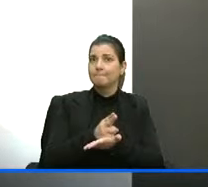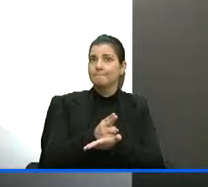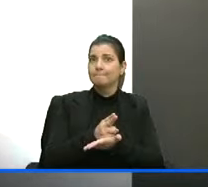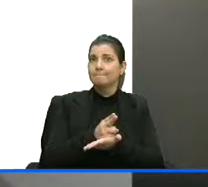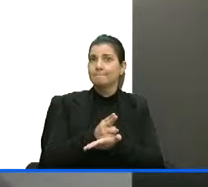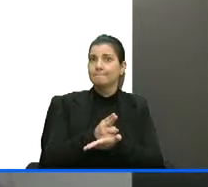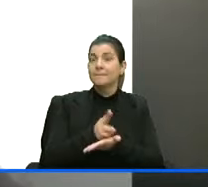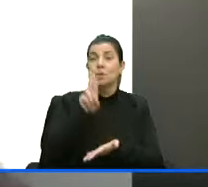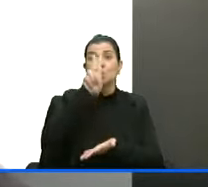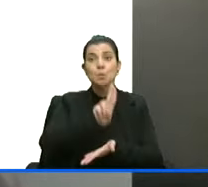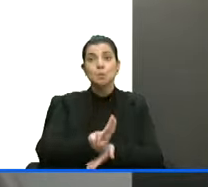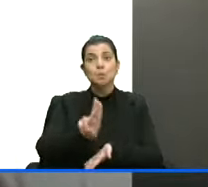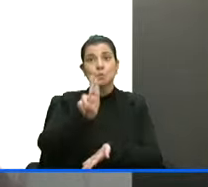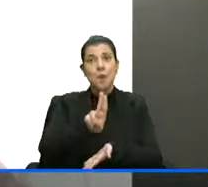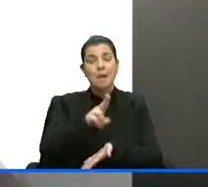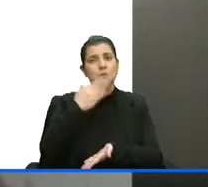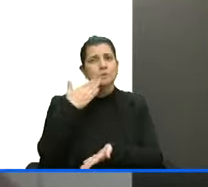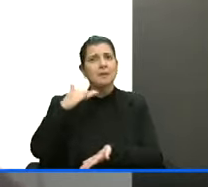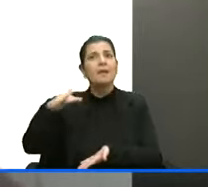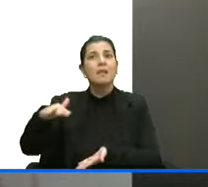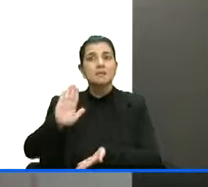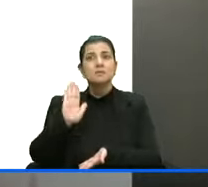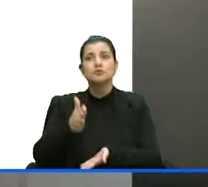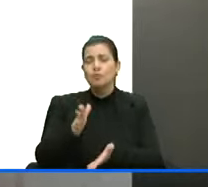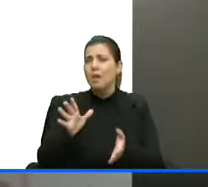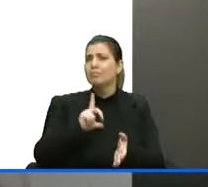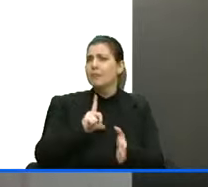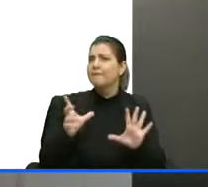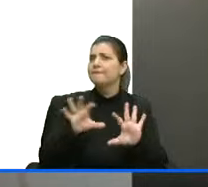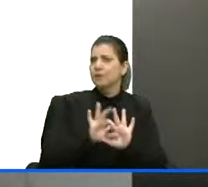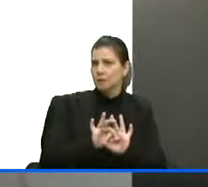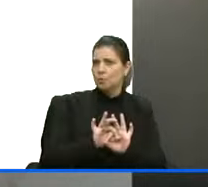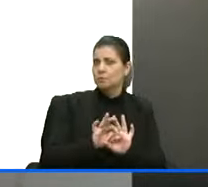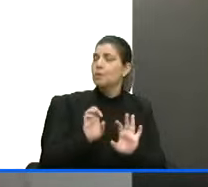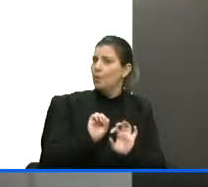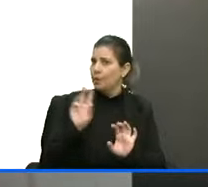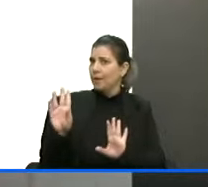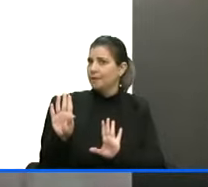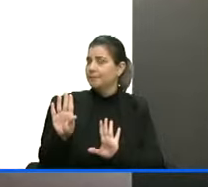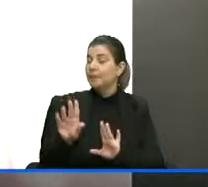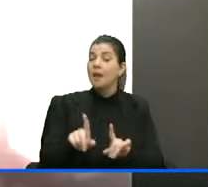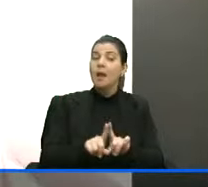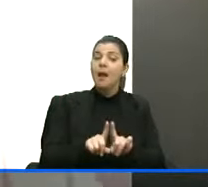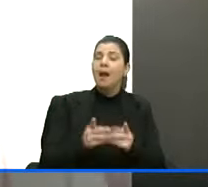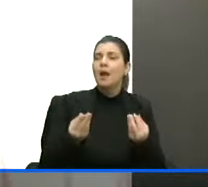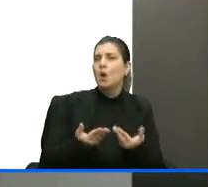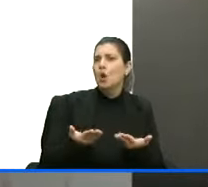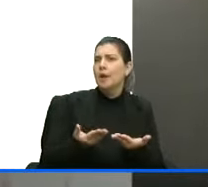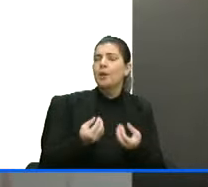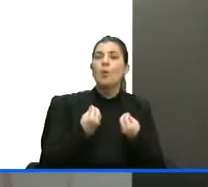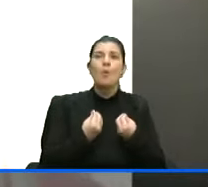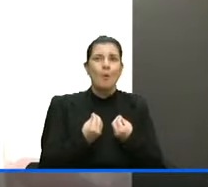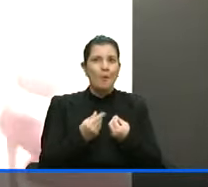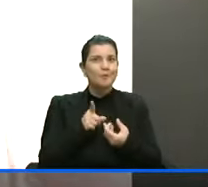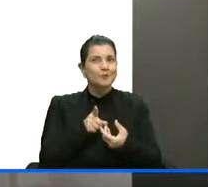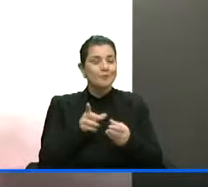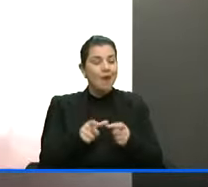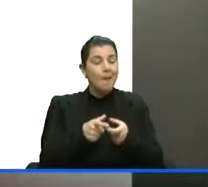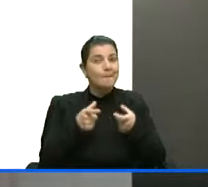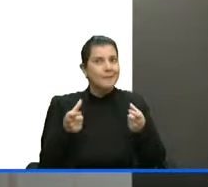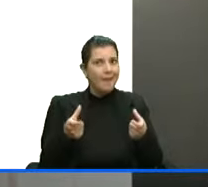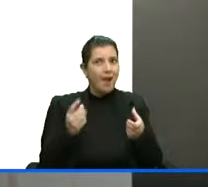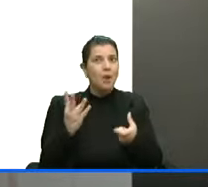com seus usuários ali, com aquelas crianças que já têm vínculo, que já estão ali, tá? Então, como é que tu vai ampliar para a quantidade